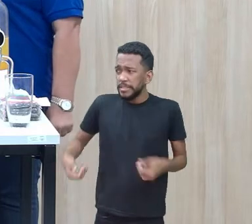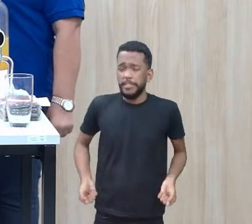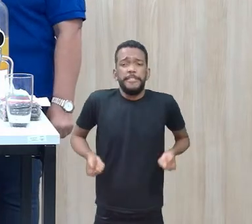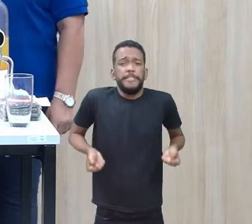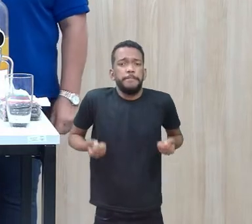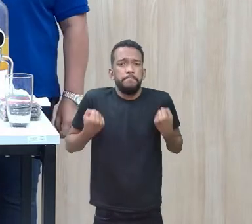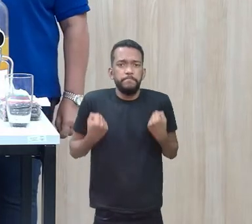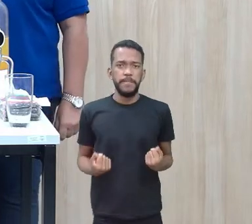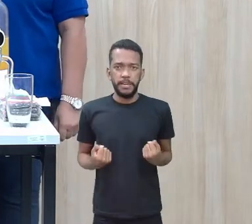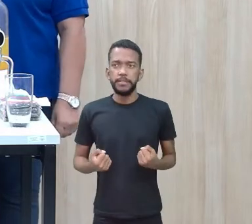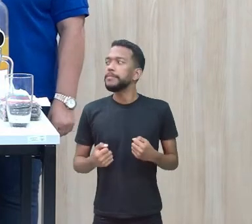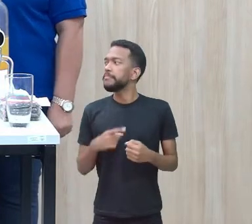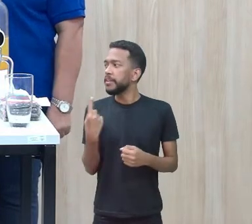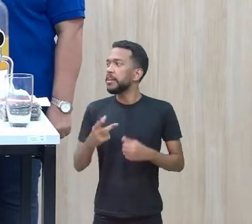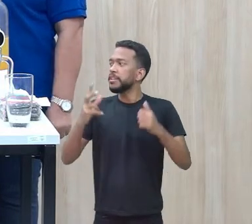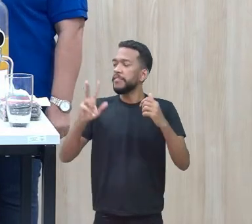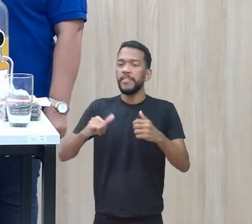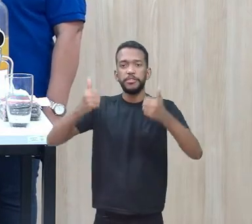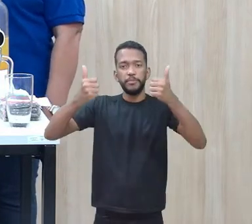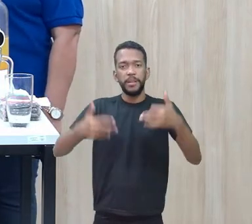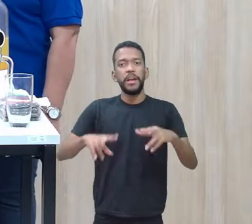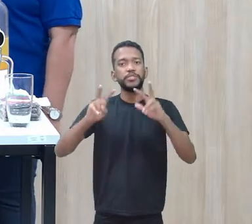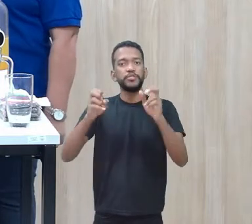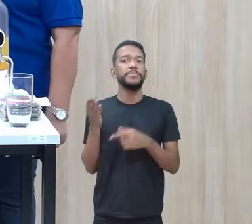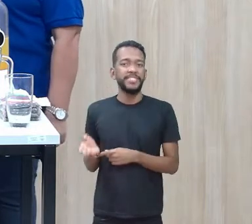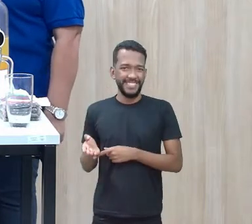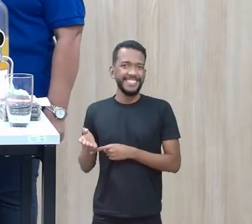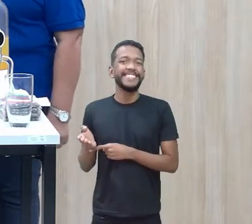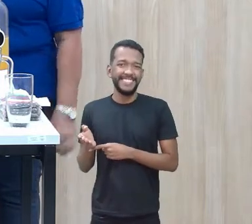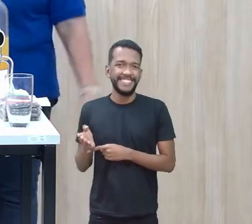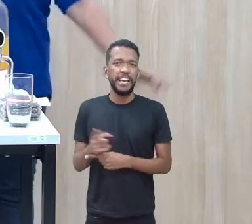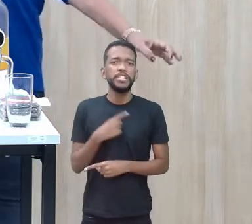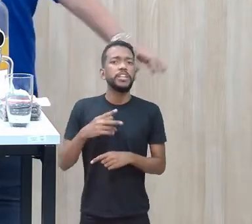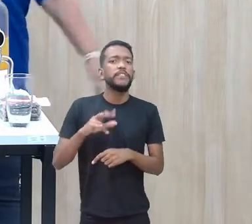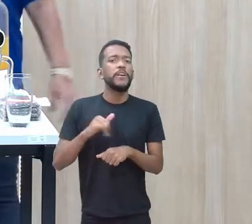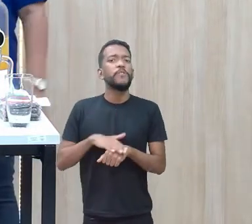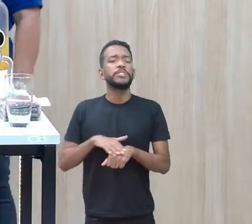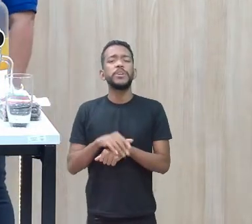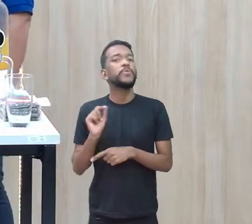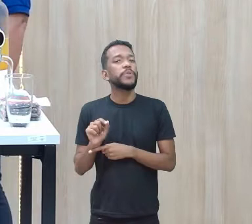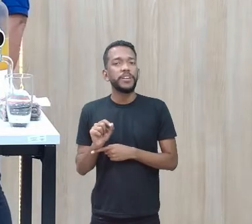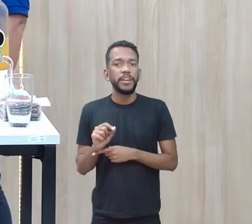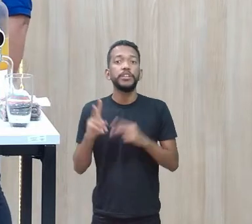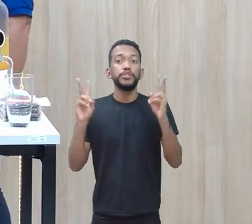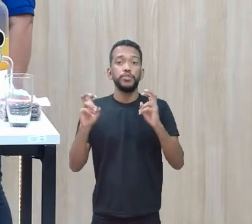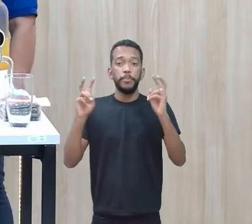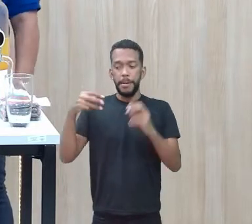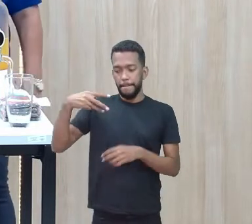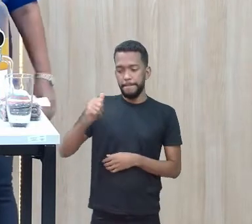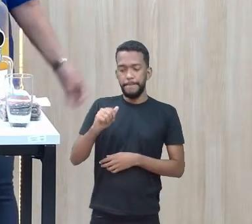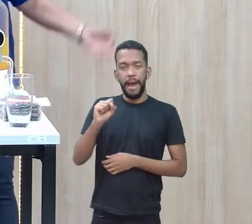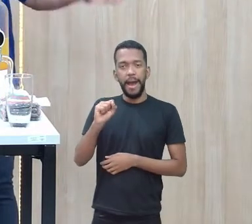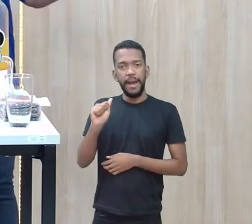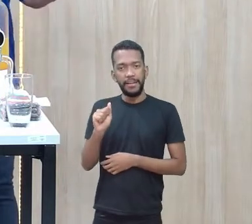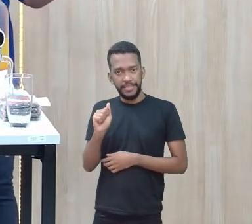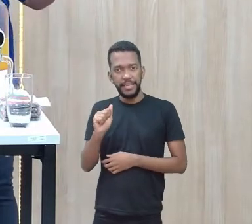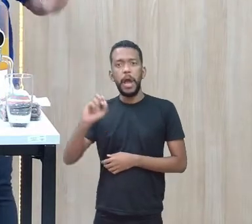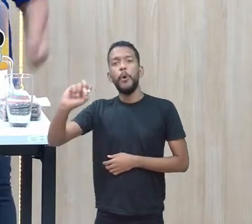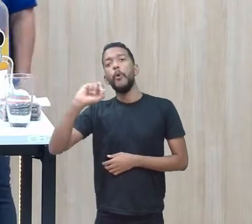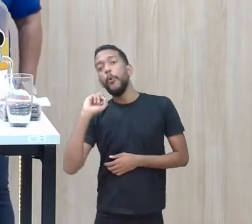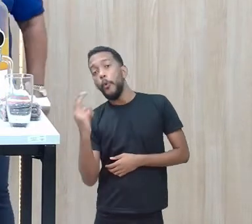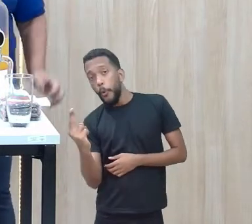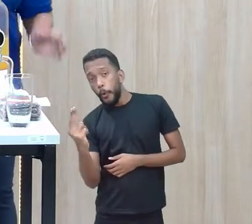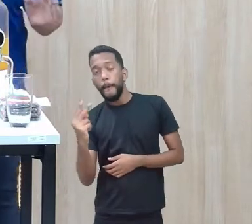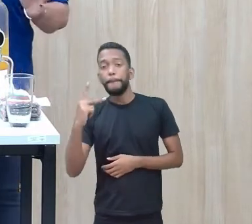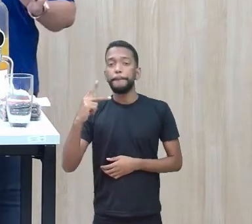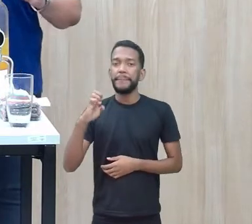vai falar a respeito disso. O que é que a gente vai conversar? A gente vai conversar sobre massa ou peso.